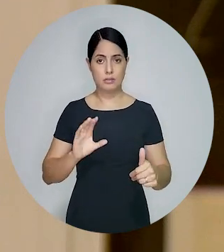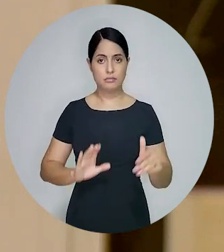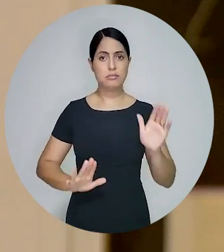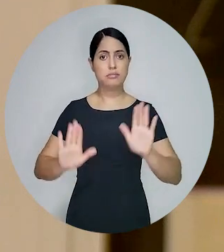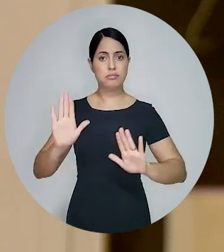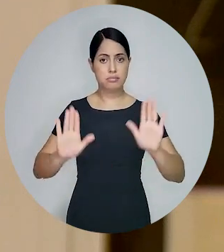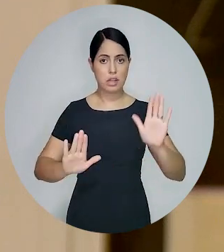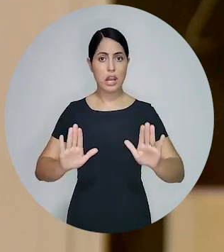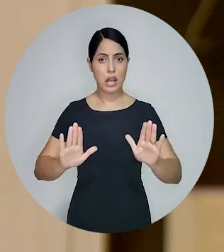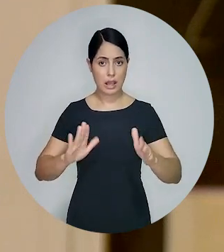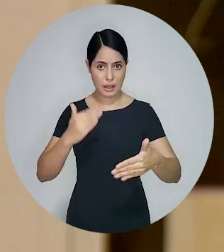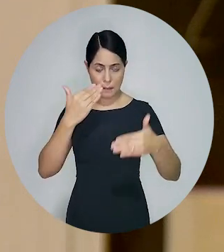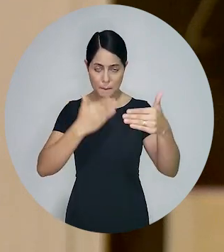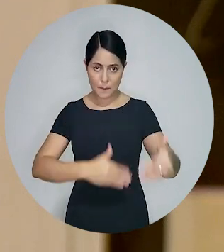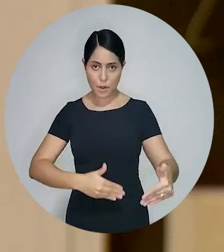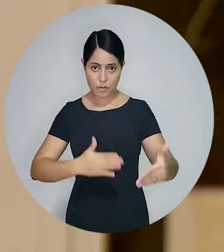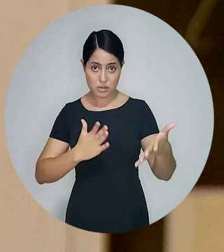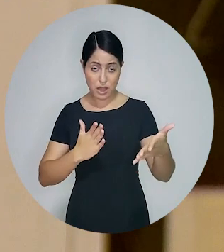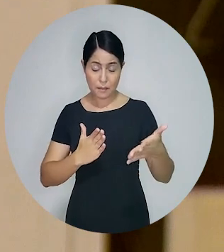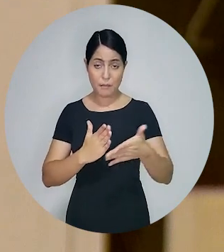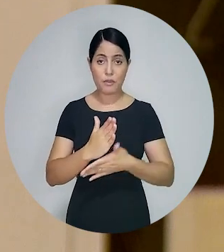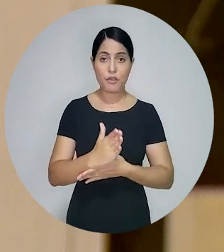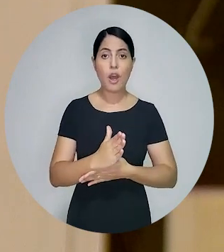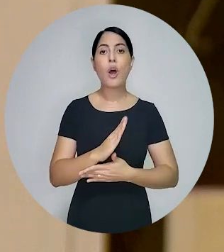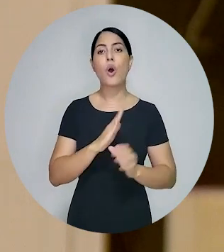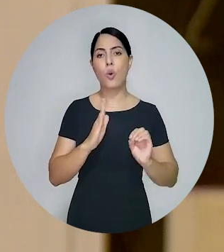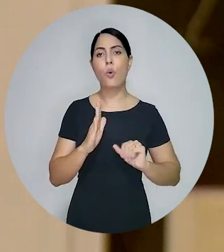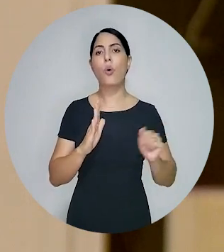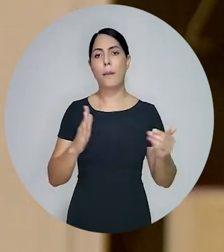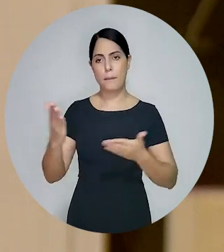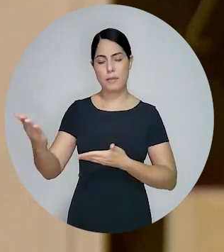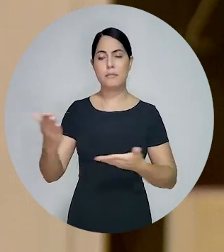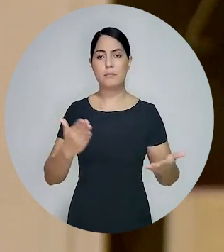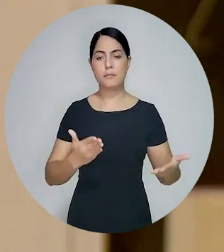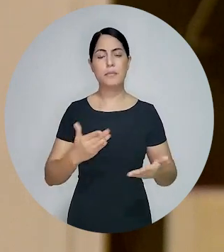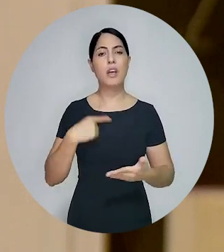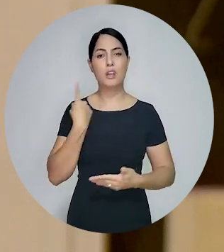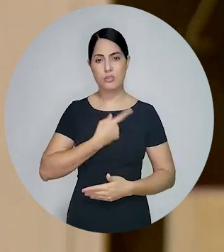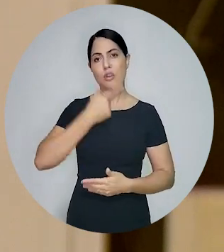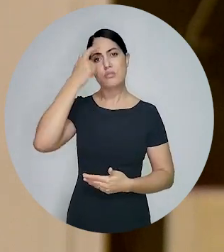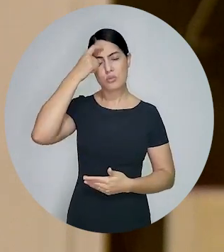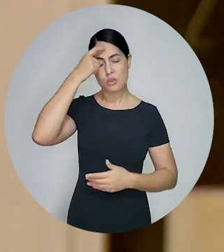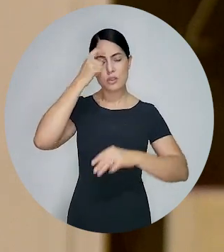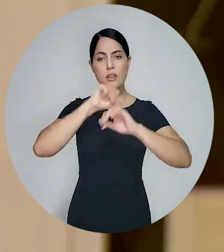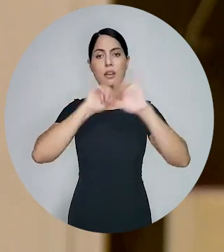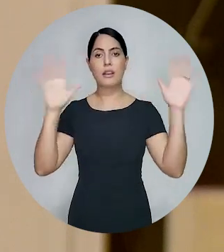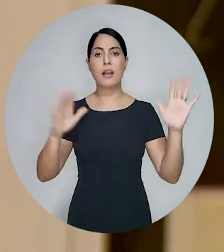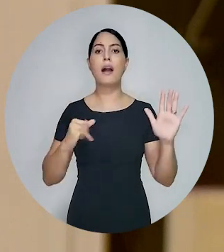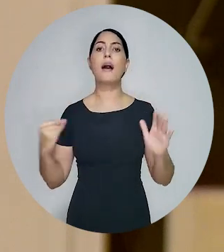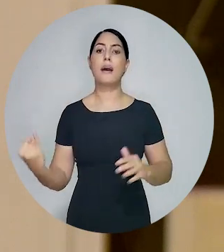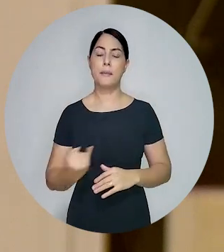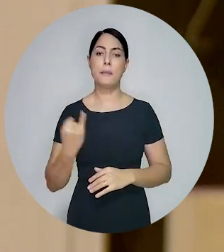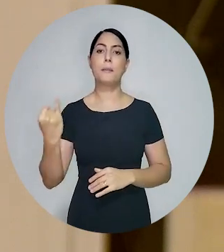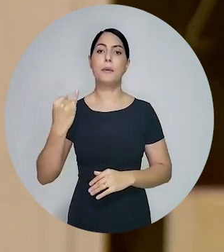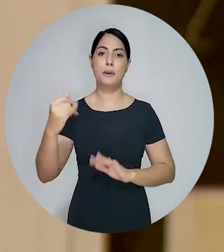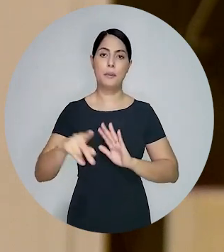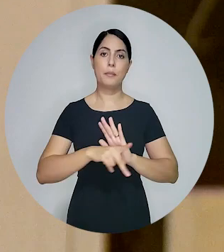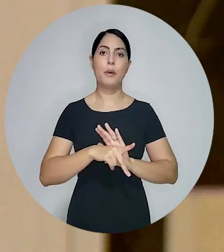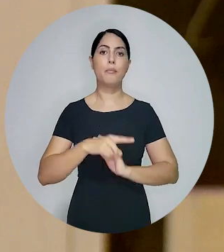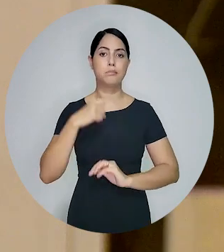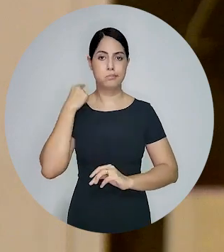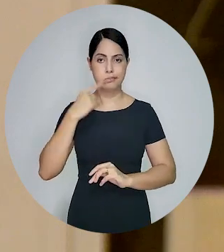candidatos aprovados nos seus quadros, mas também muito ciente da responsabilidade que esse exame exerce